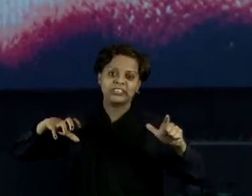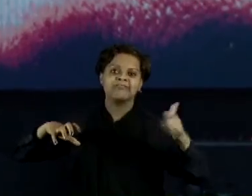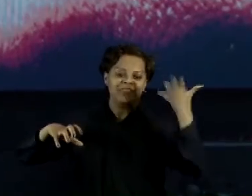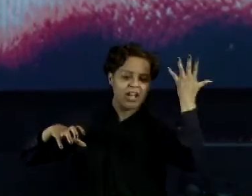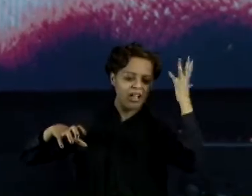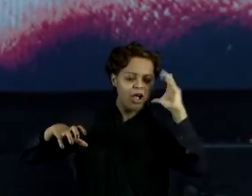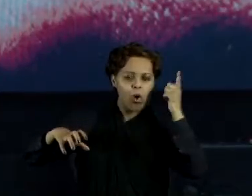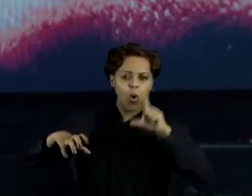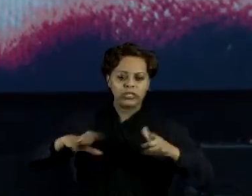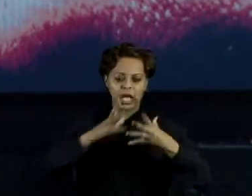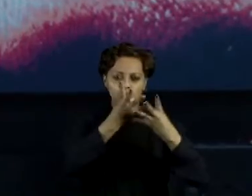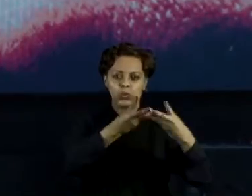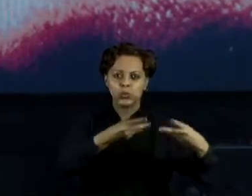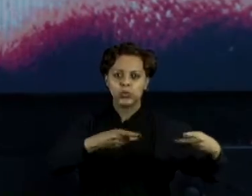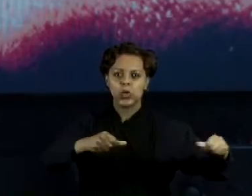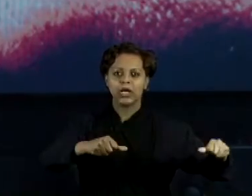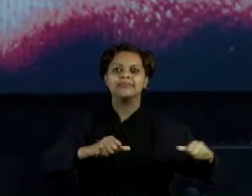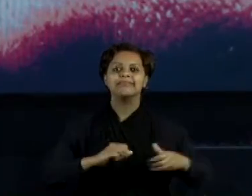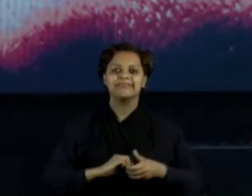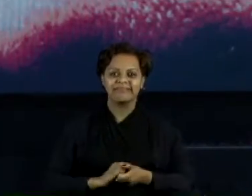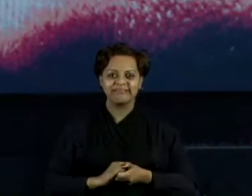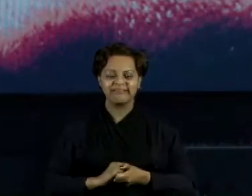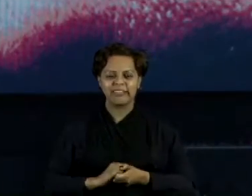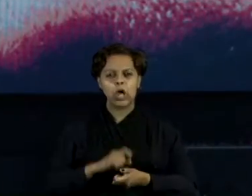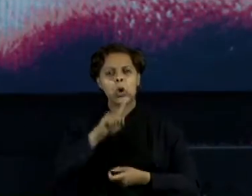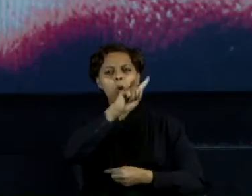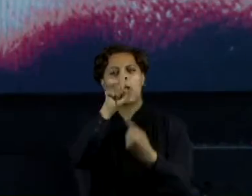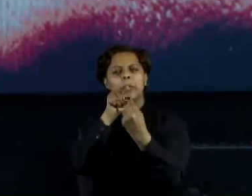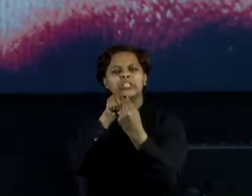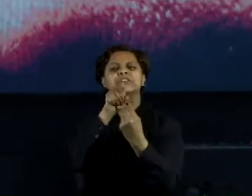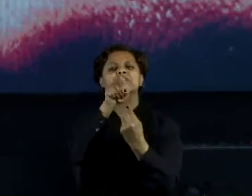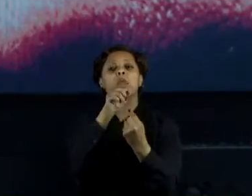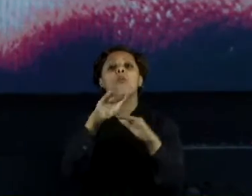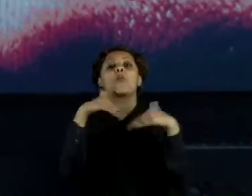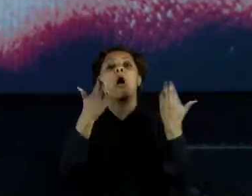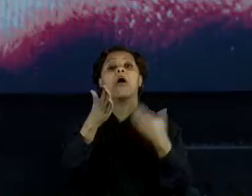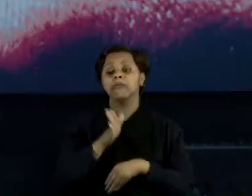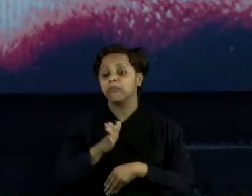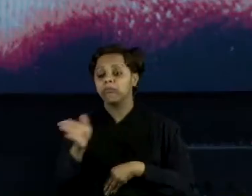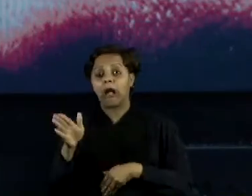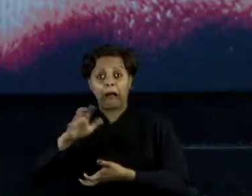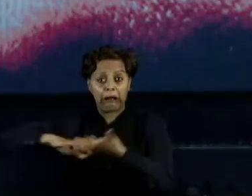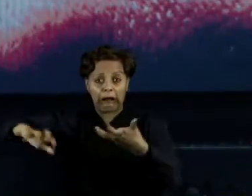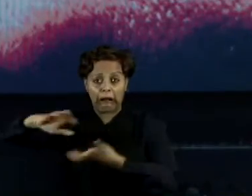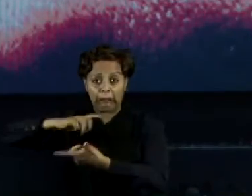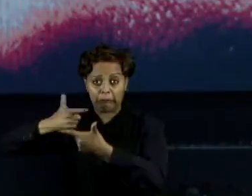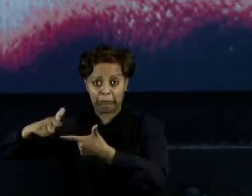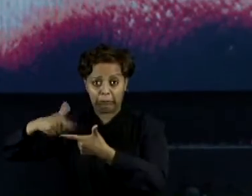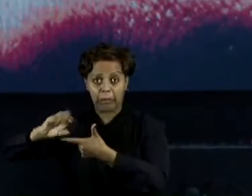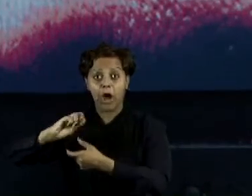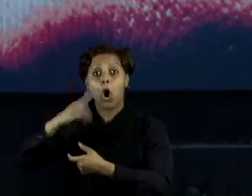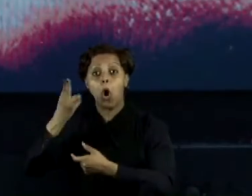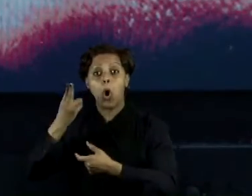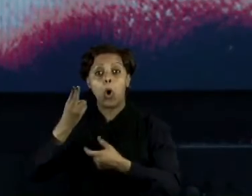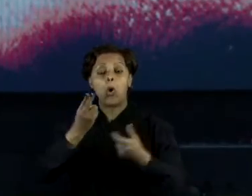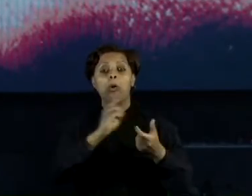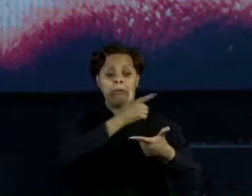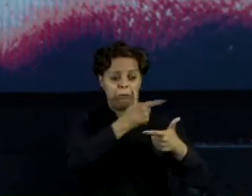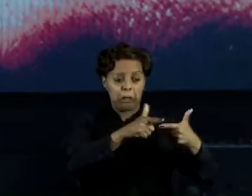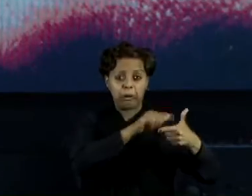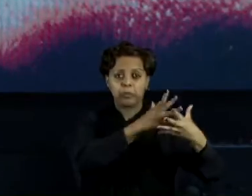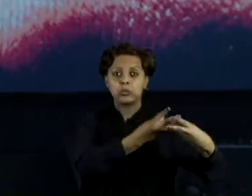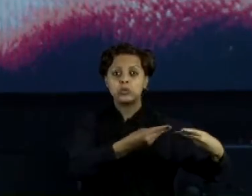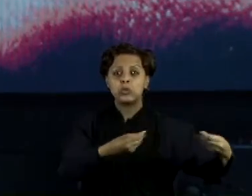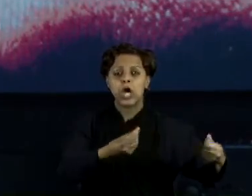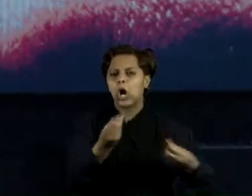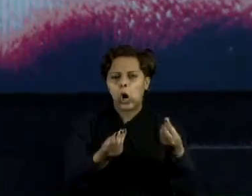O teu propósito é resolver problemas de alguém. O problema que você resolve